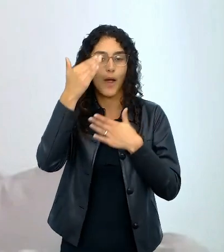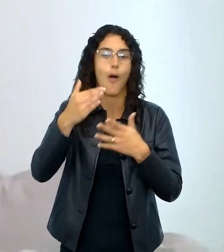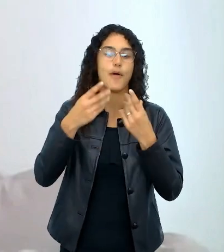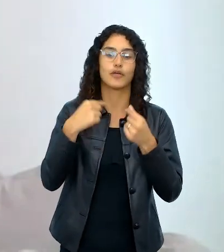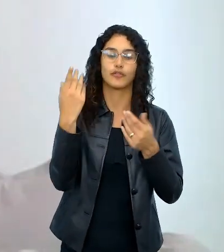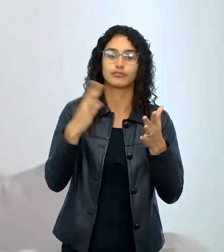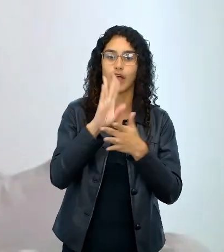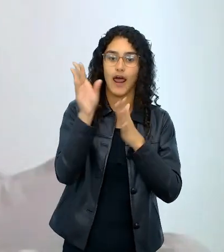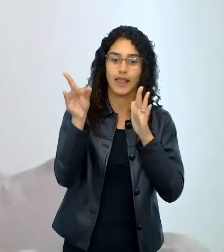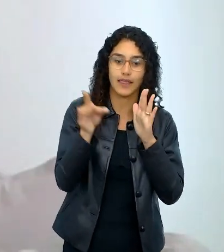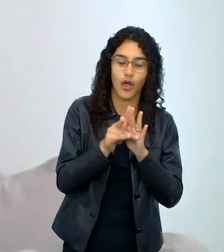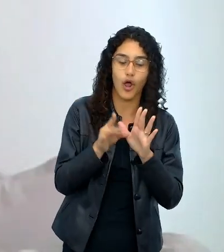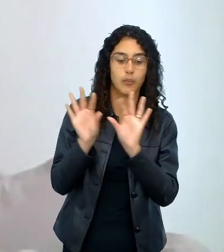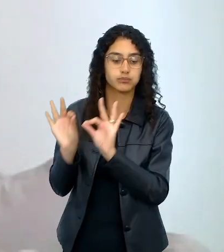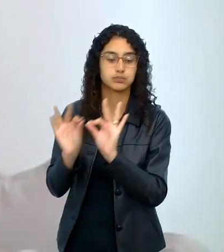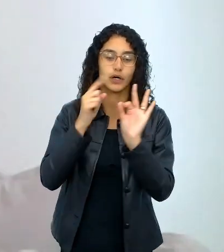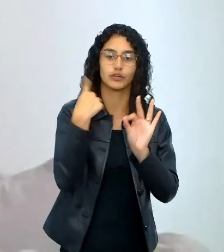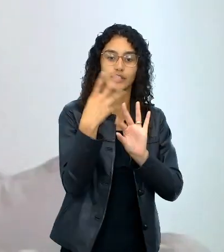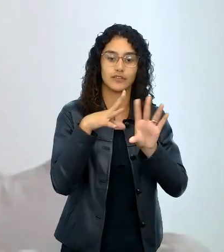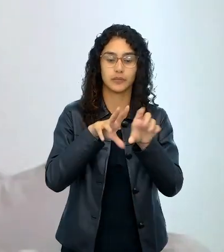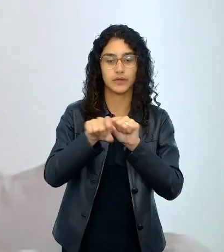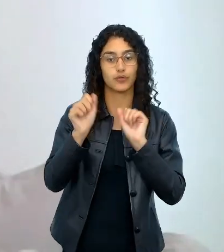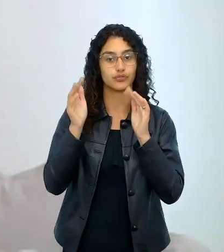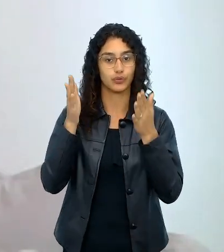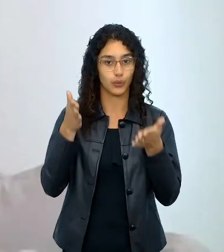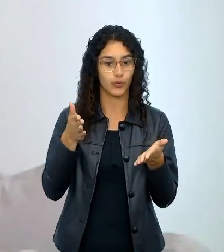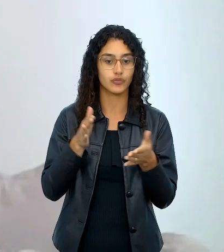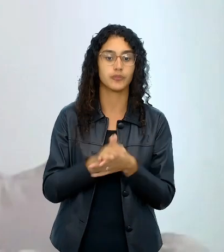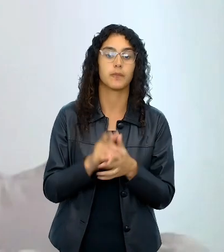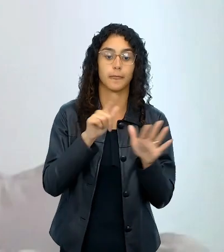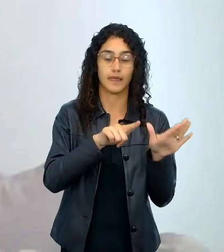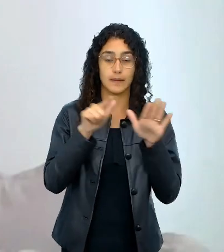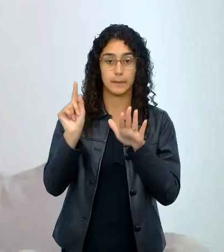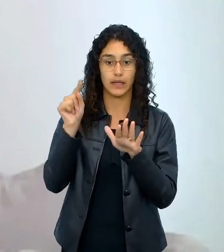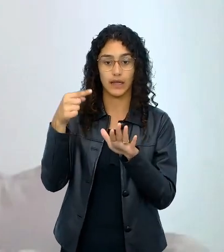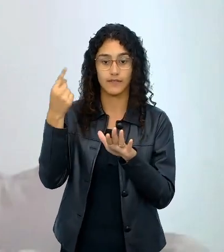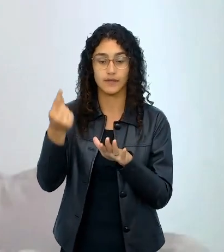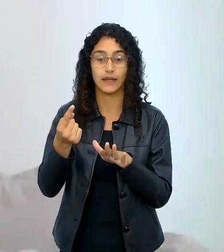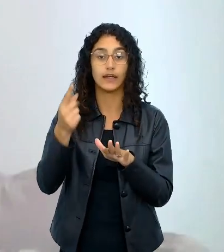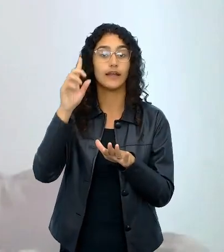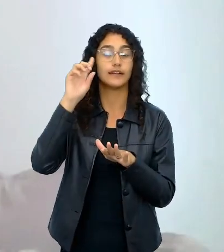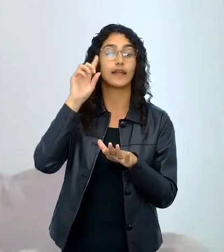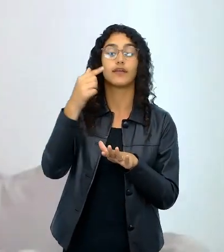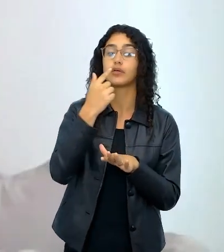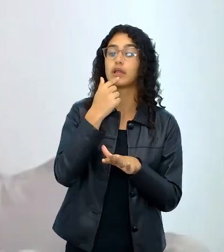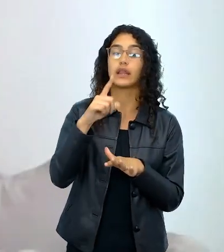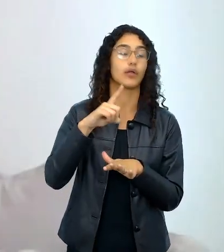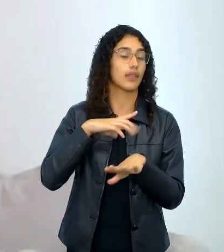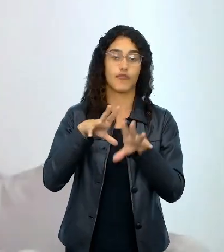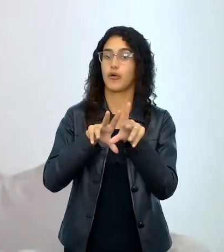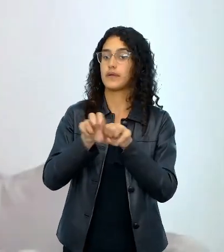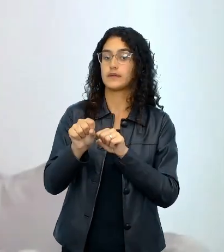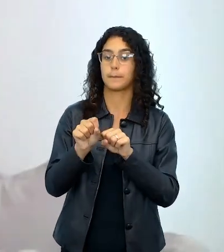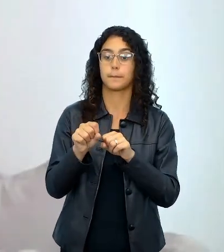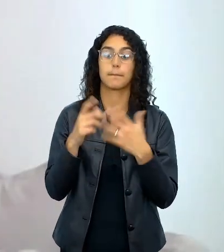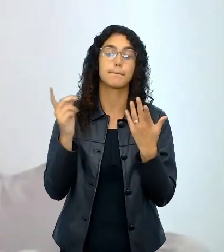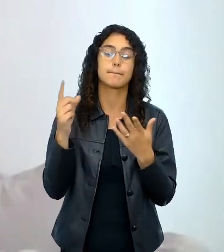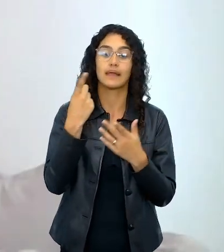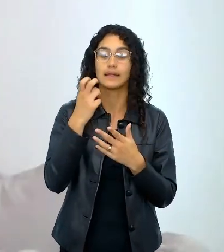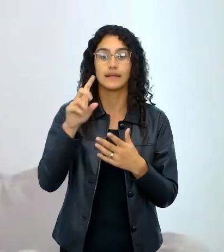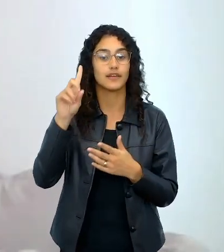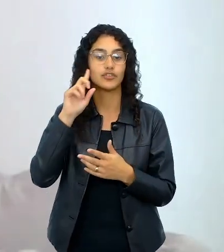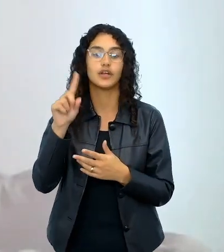ficaram até agora aqui nos acompanhando na formação de hoje. Semana que vem, feriado, não vai ter formação. Daqui 15